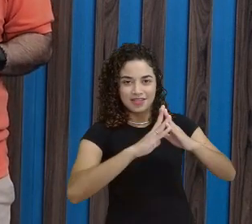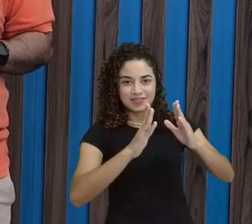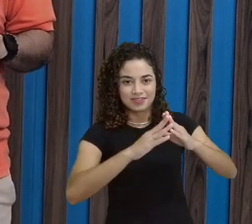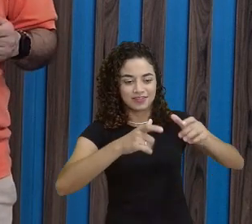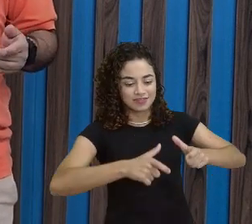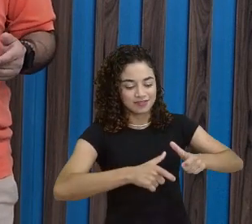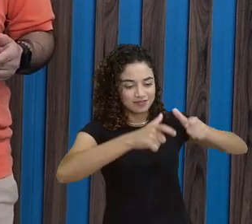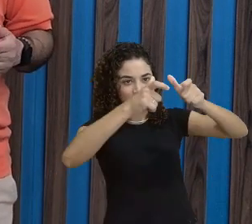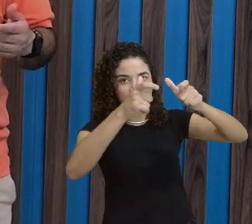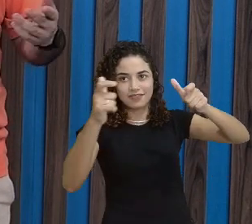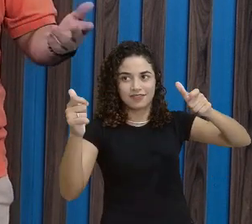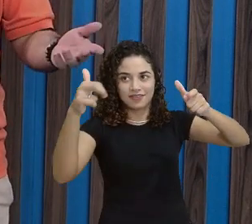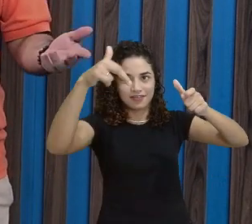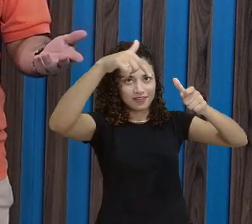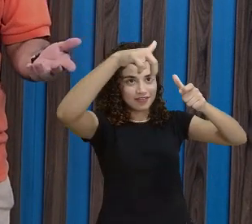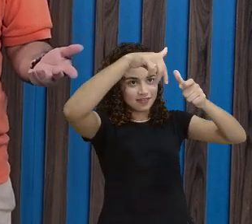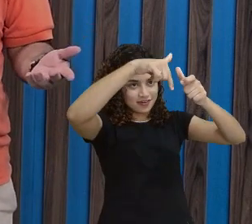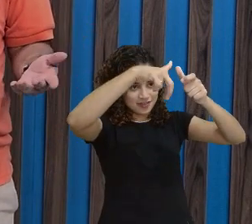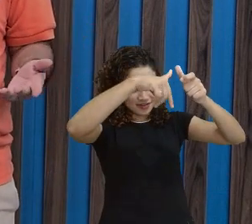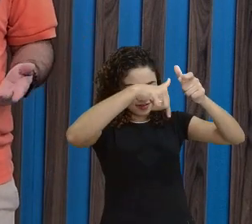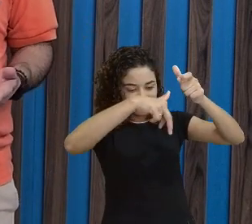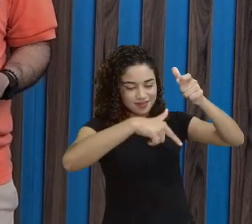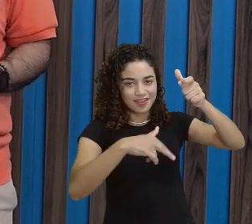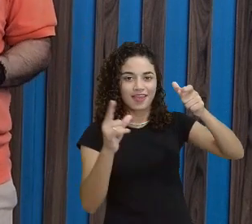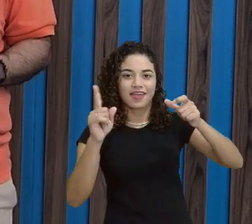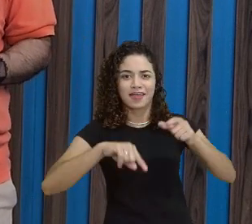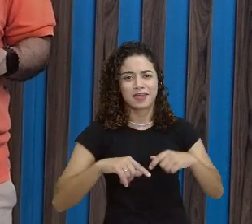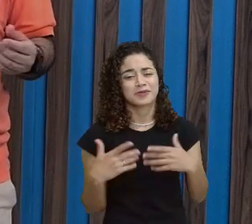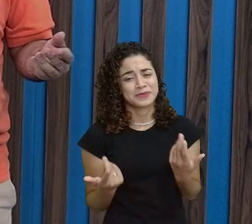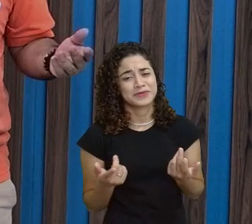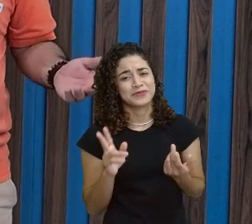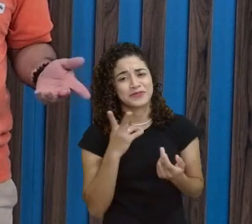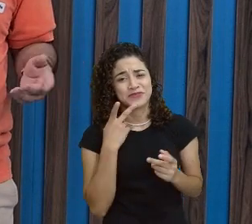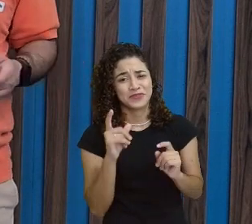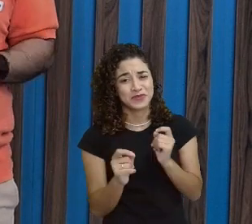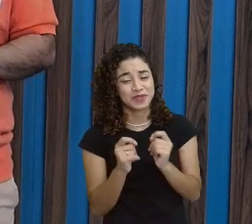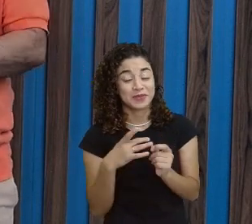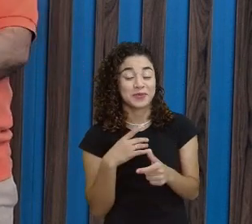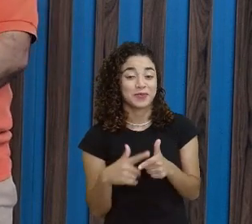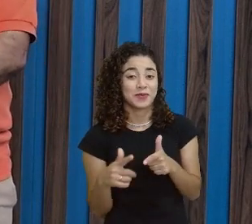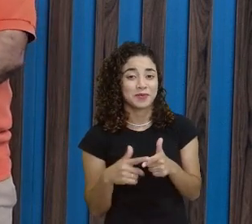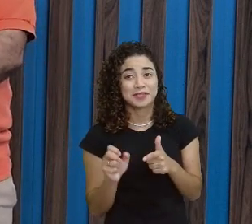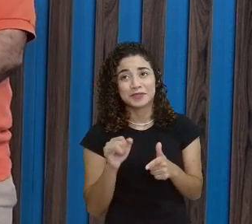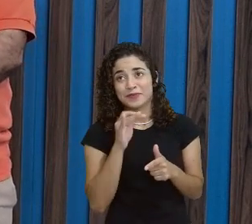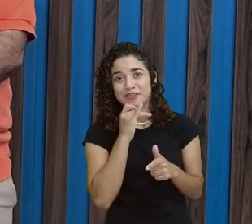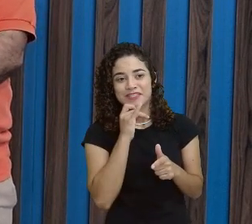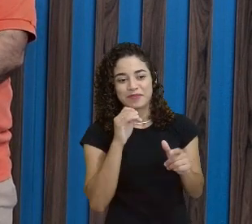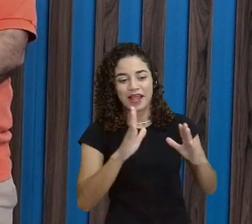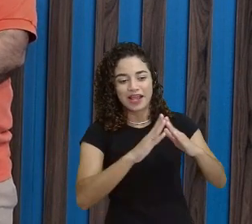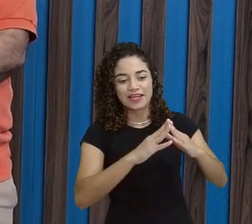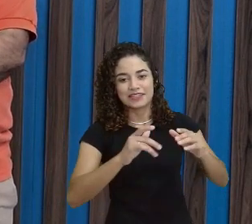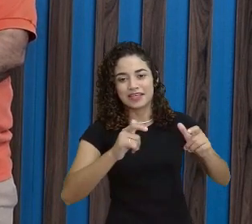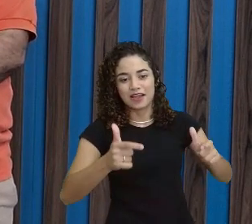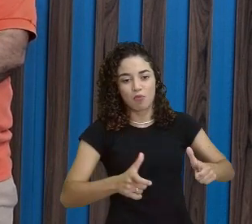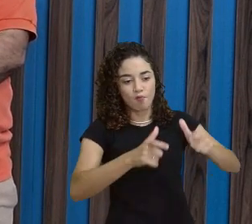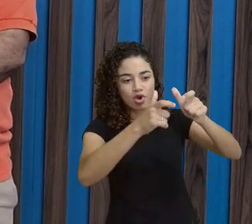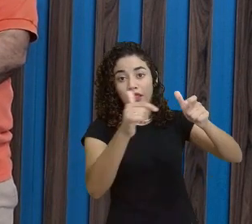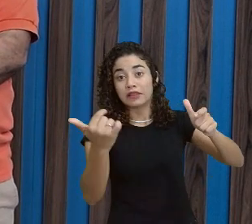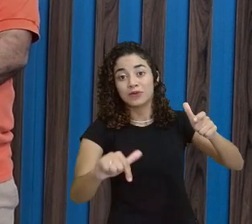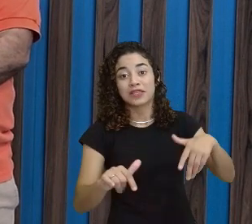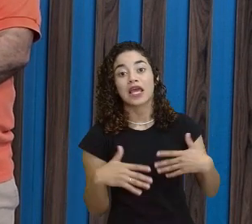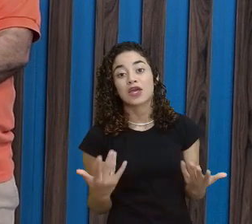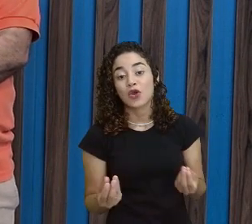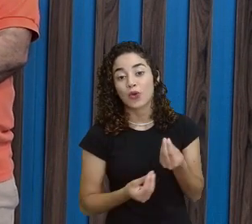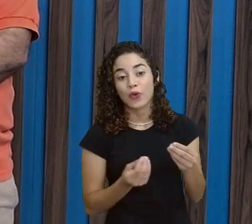pessoas pelas chaminés. Aí a gente já tem até um problema, né? Porque casa que não tem chaminé, como é que ele vai entrar? Aí tem uma questão,